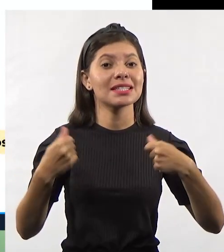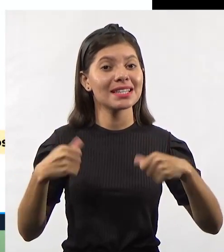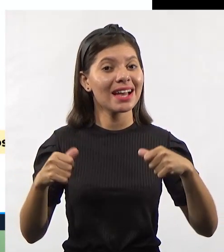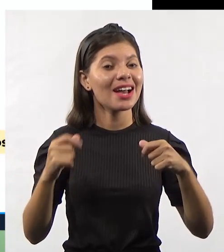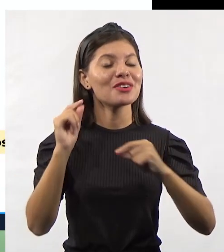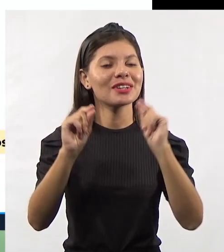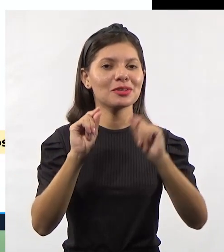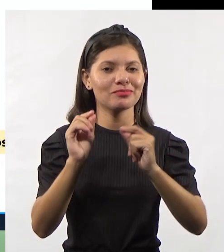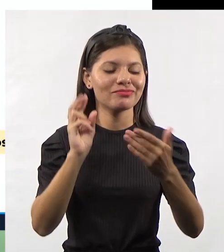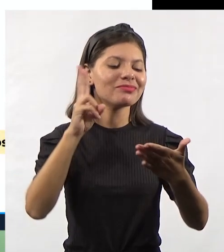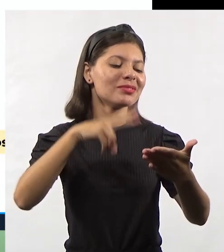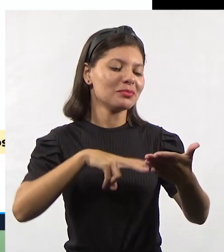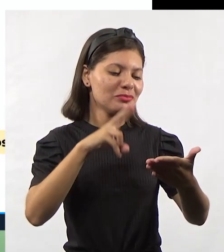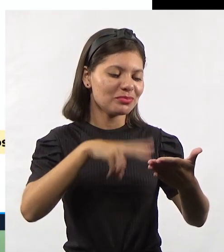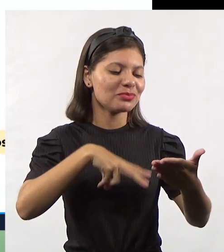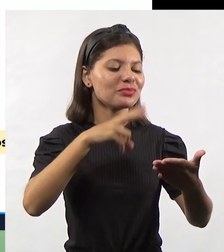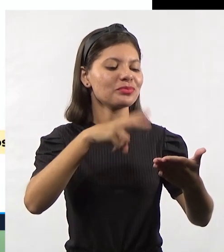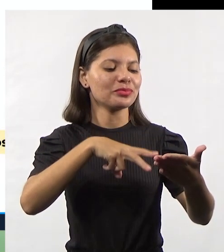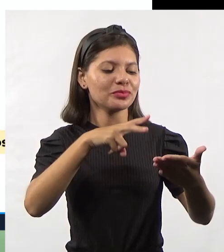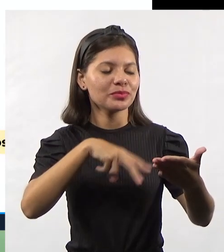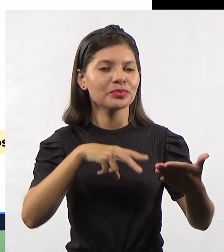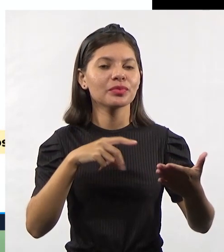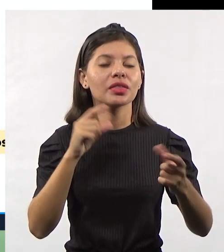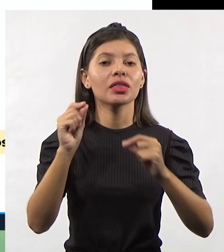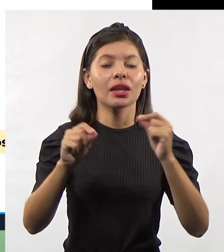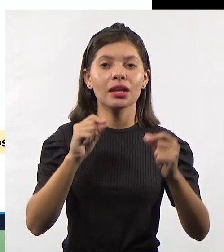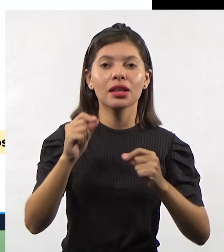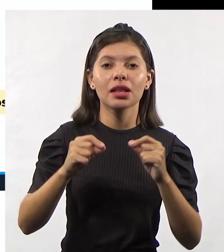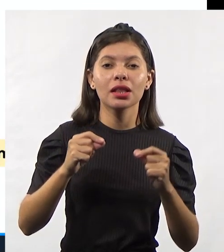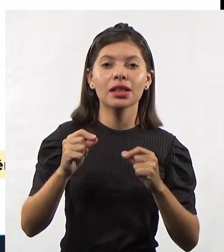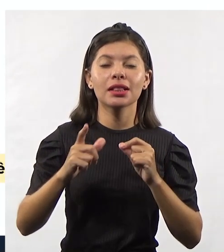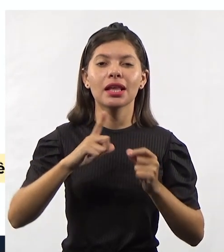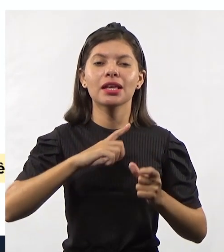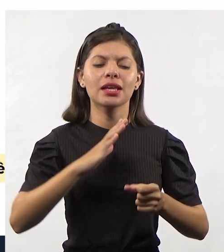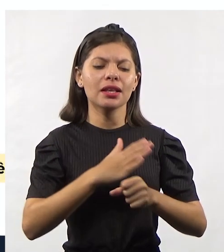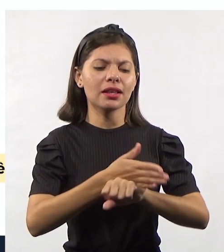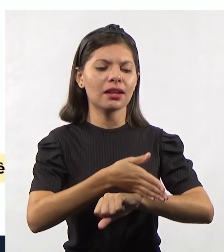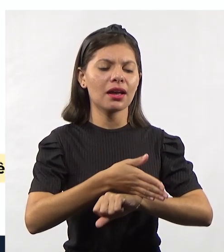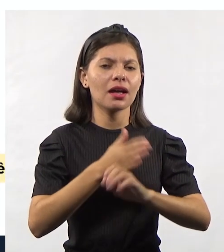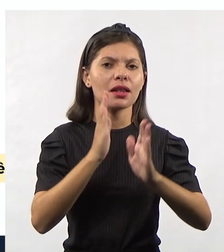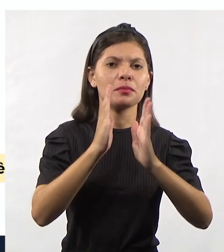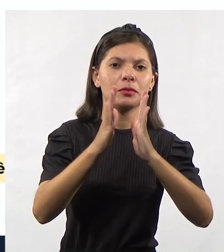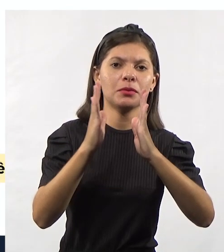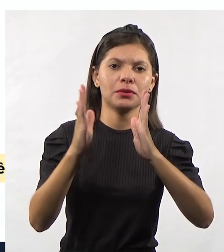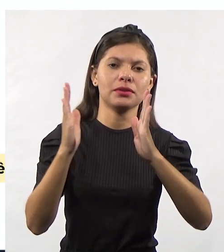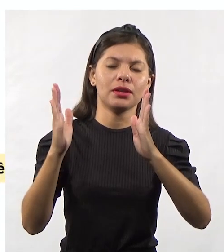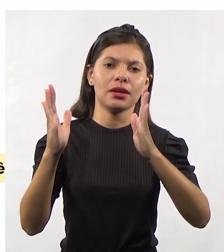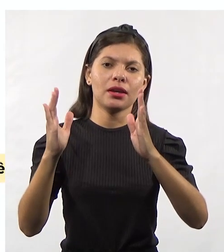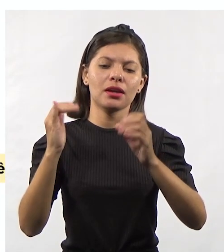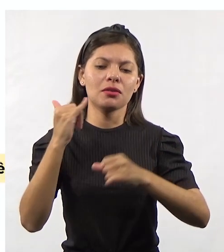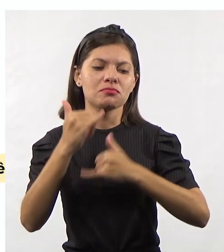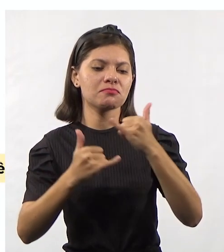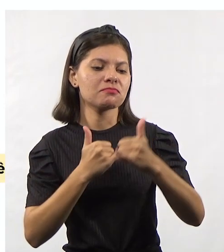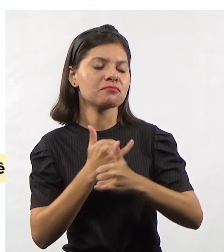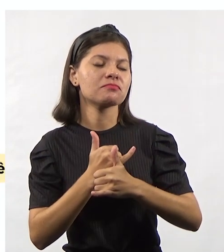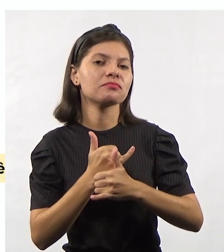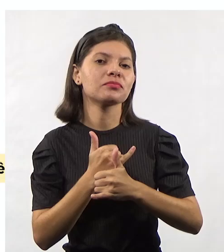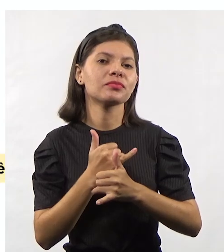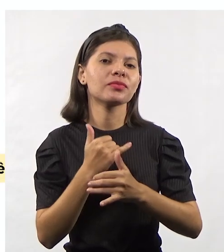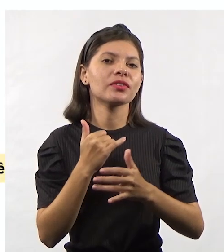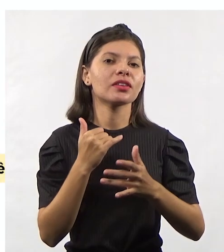ler não é verdade você vai ter que ler e você vai ter que acessar e a biblioteca virtual e